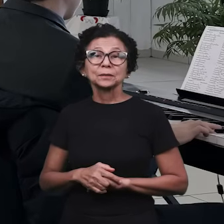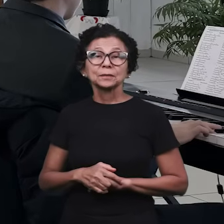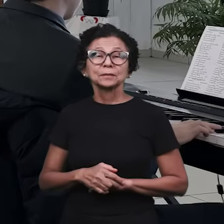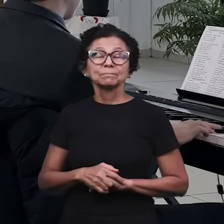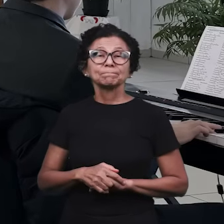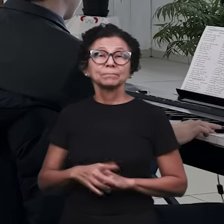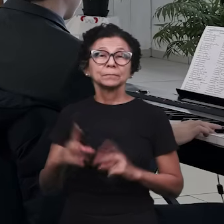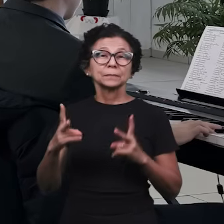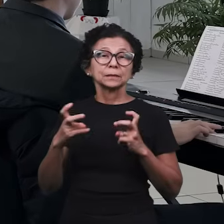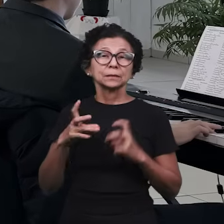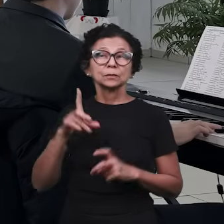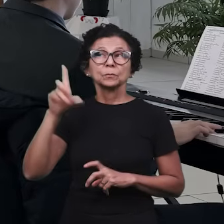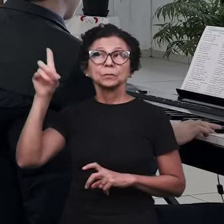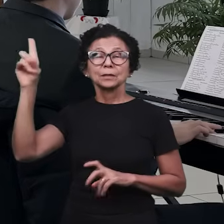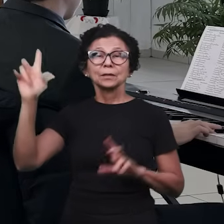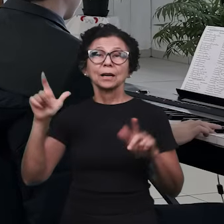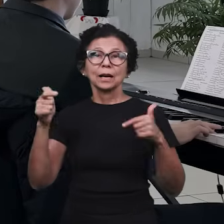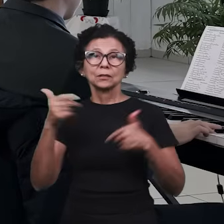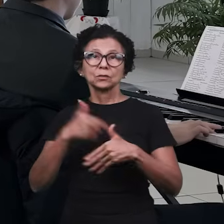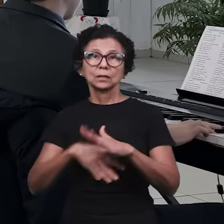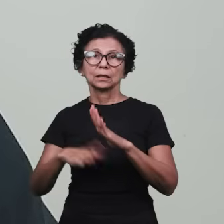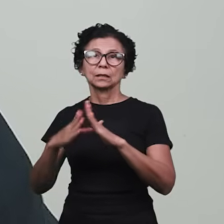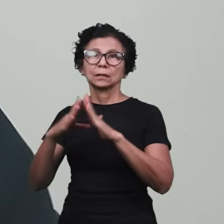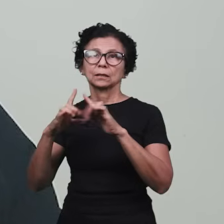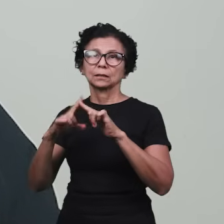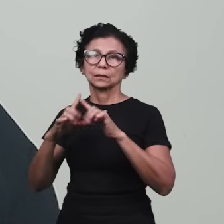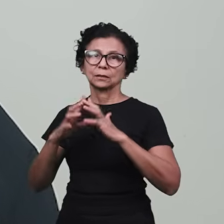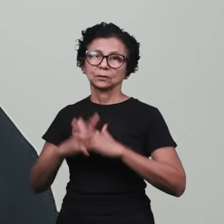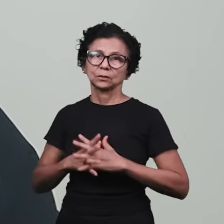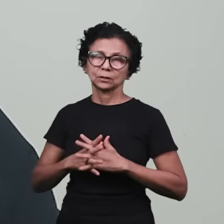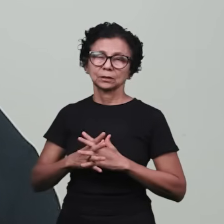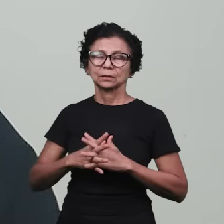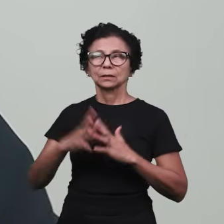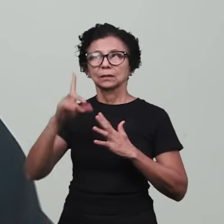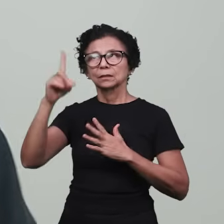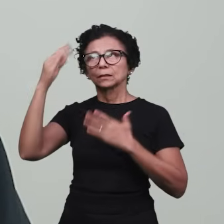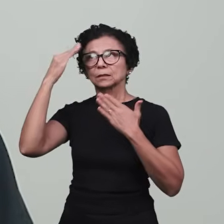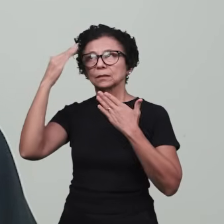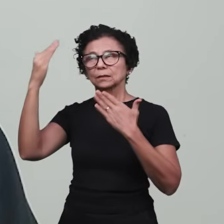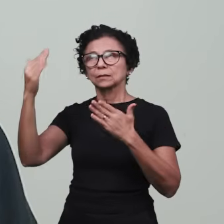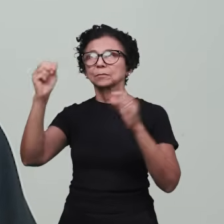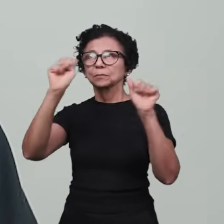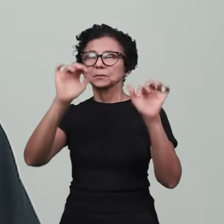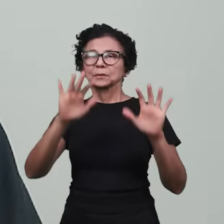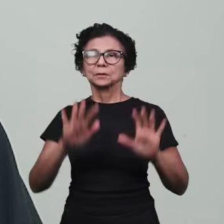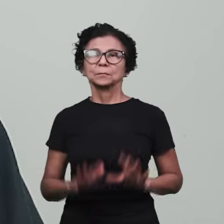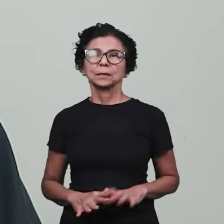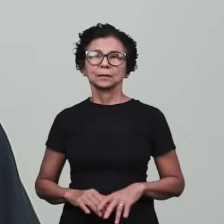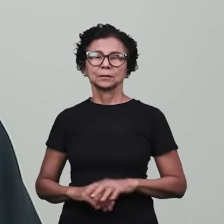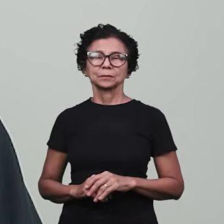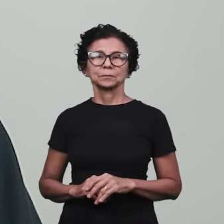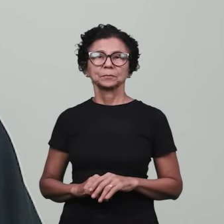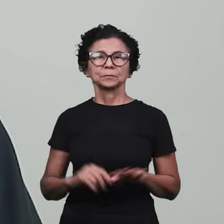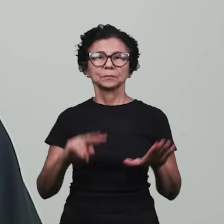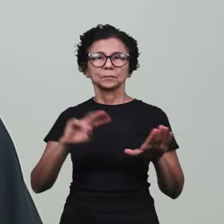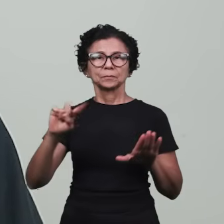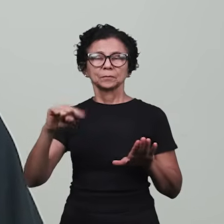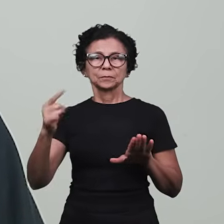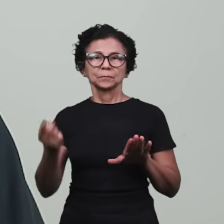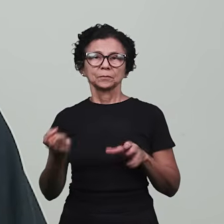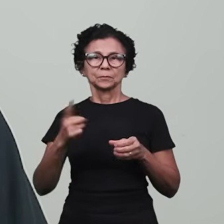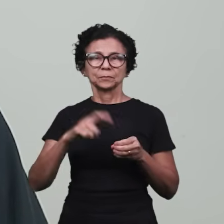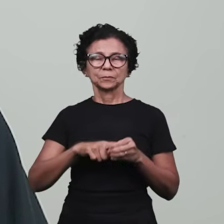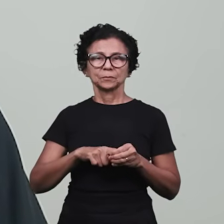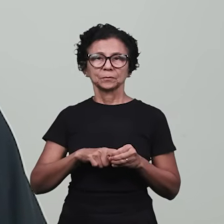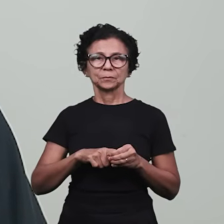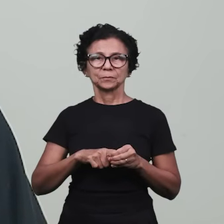a direção de Deus para a sua igreja. Louvado seja o Senhor pelas bênçãos concedidas. Nos despedimos até a próxima